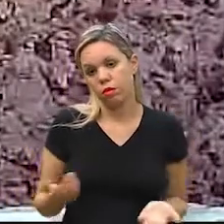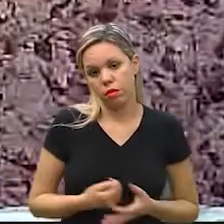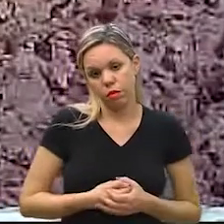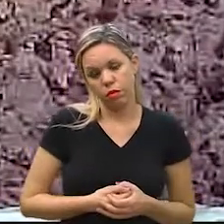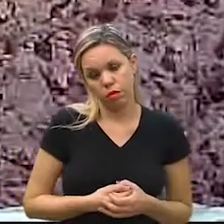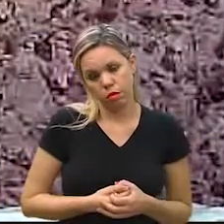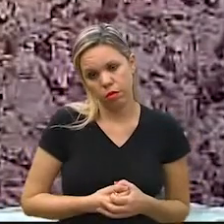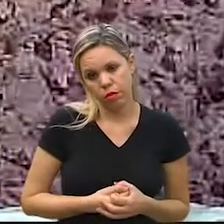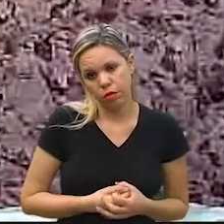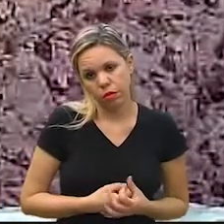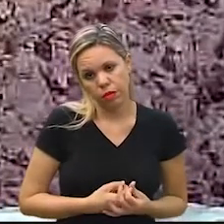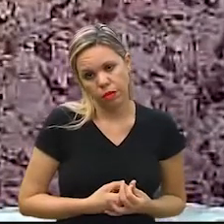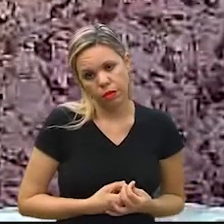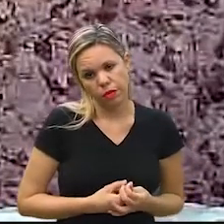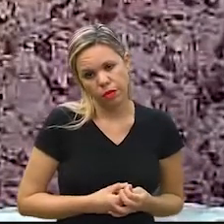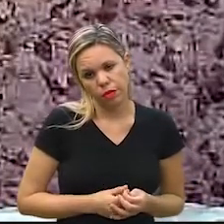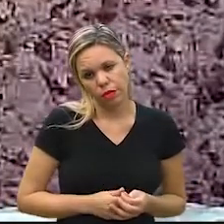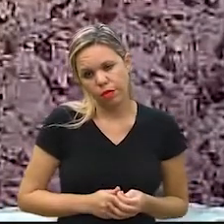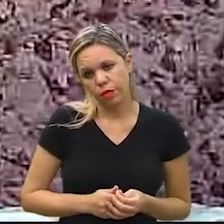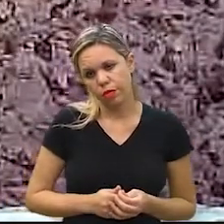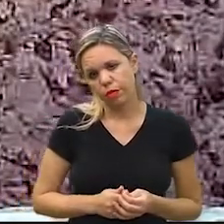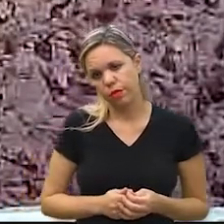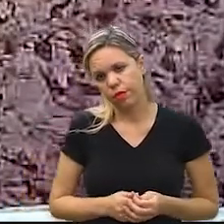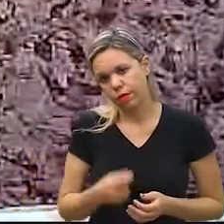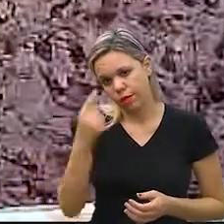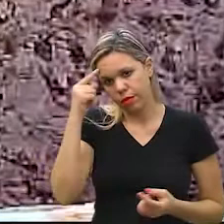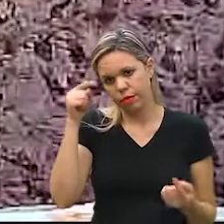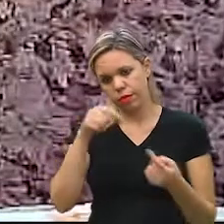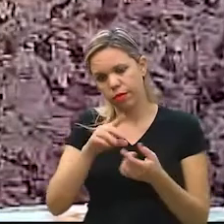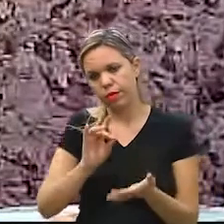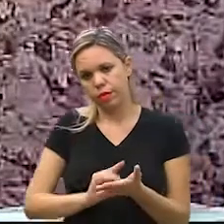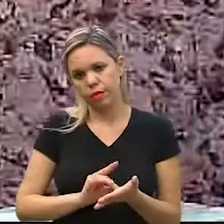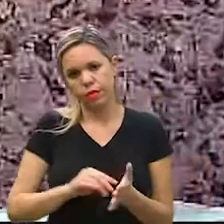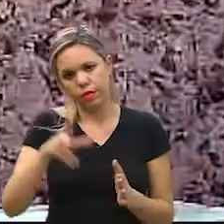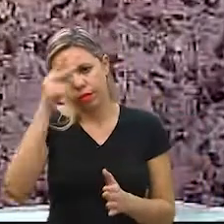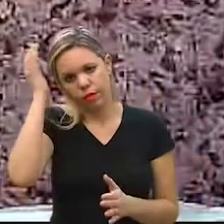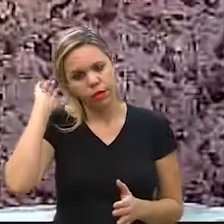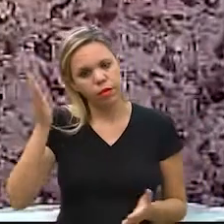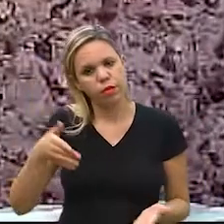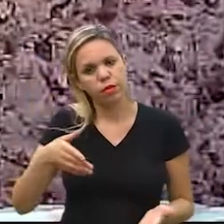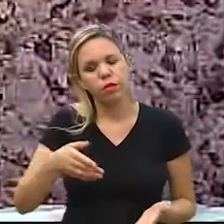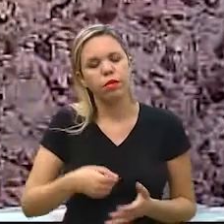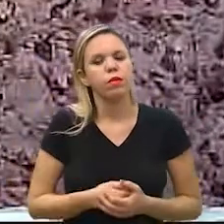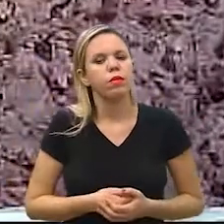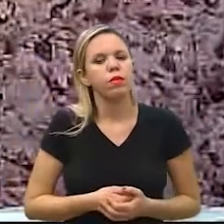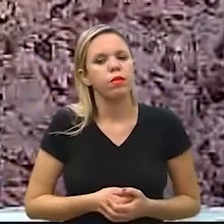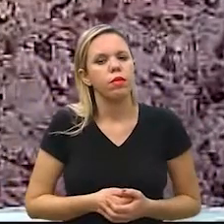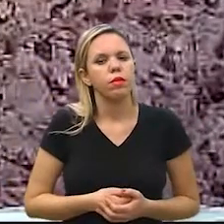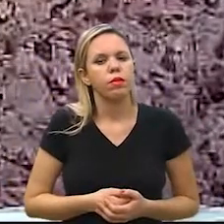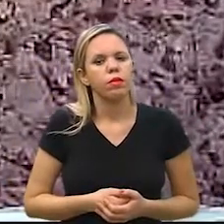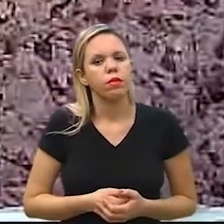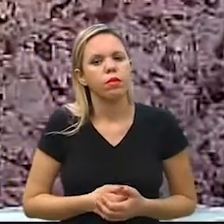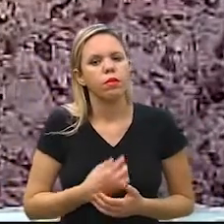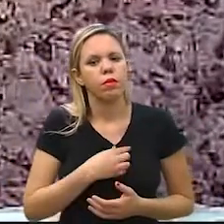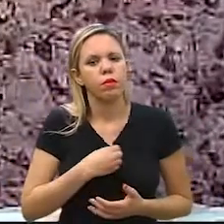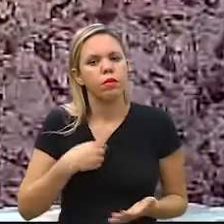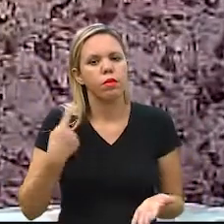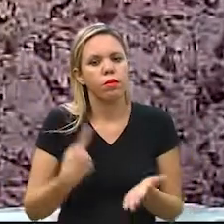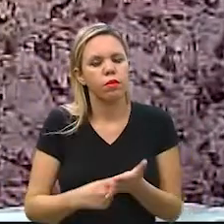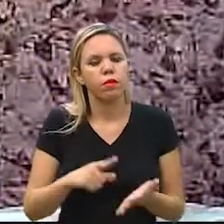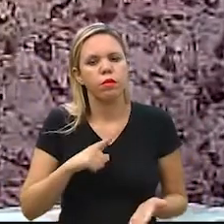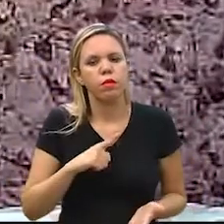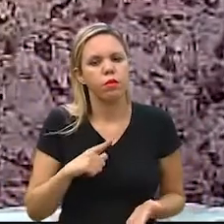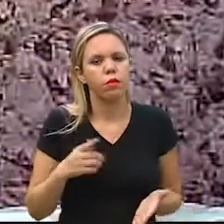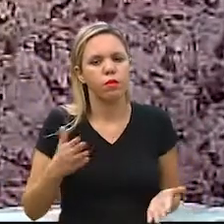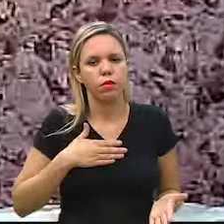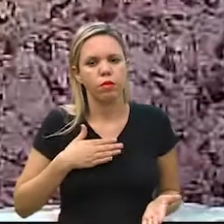Essa é a ideia fixa do prefeito Dário, o compromisso que ele tem,